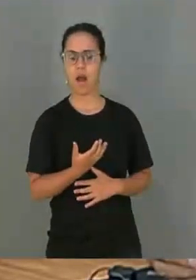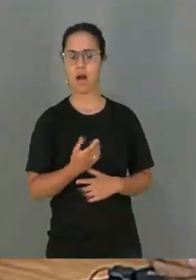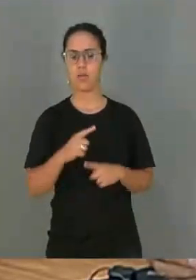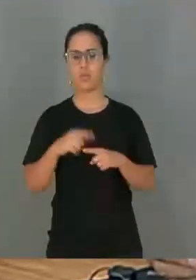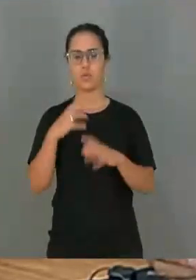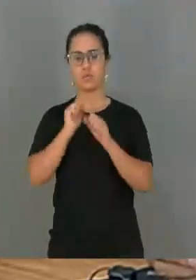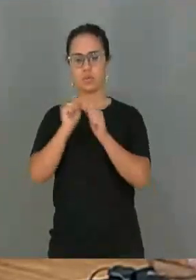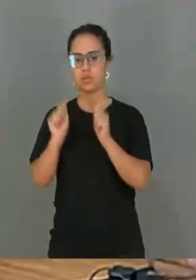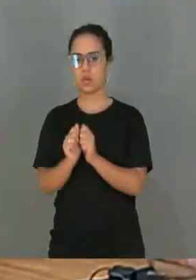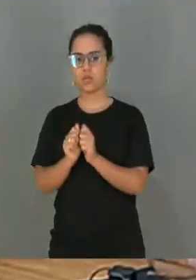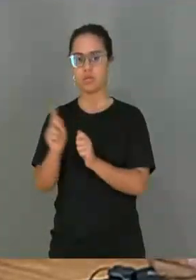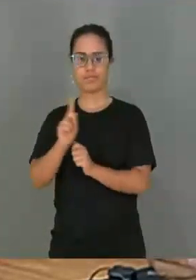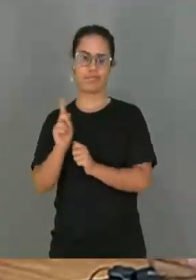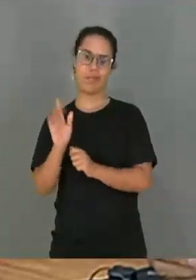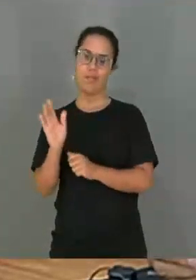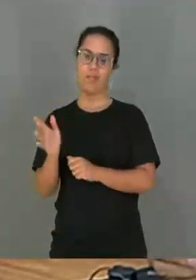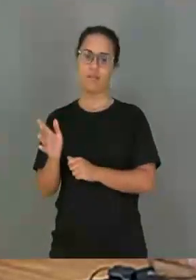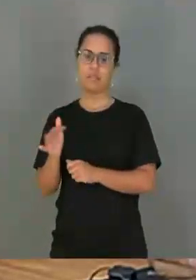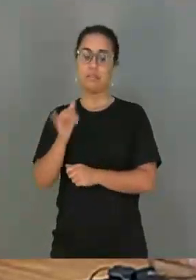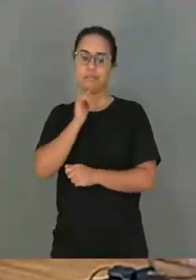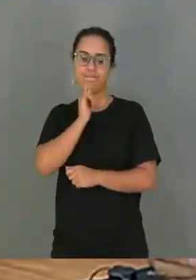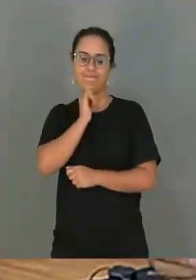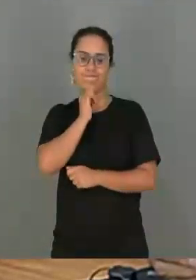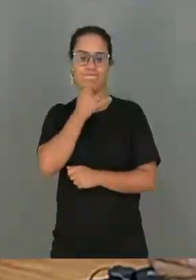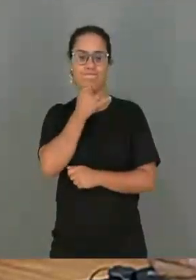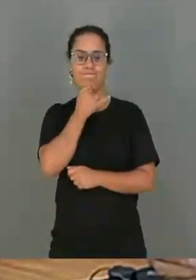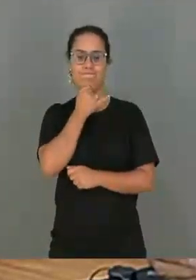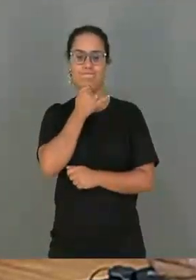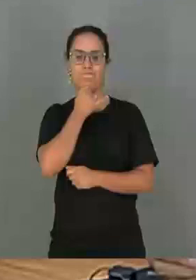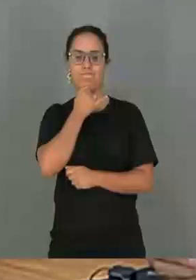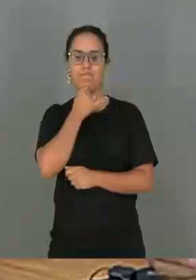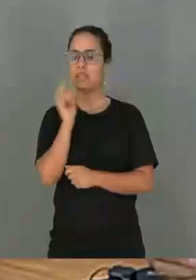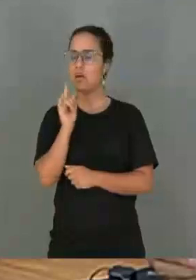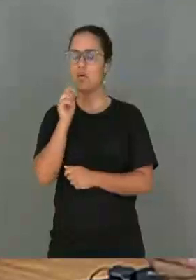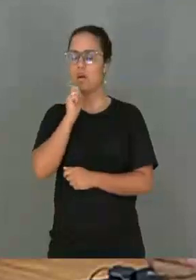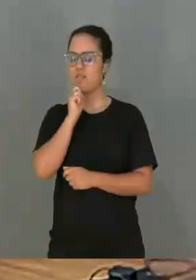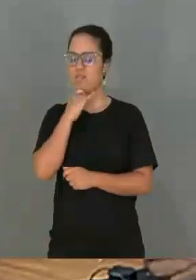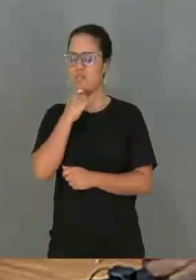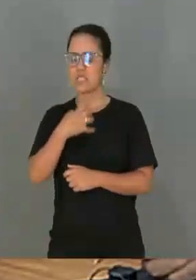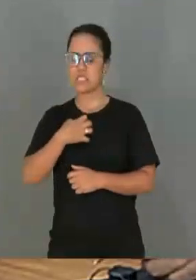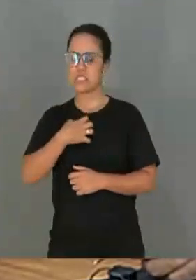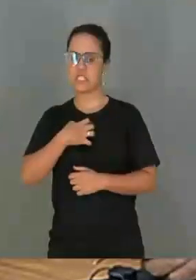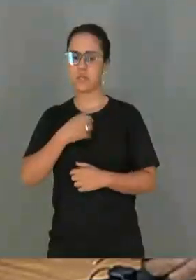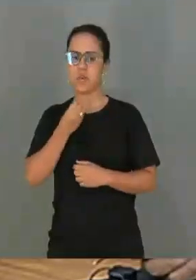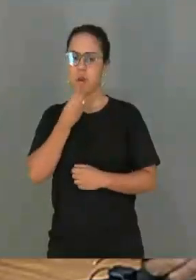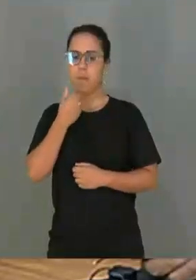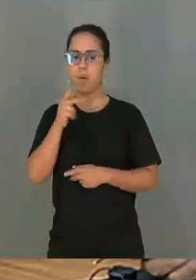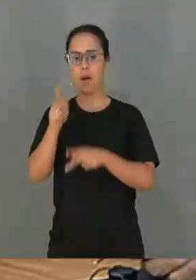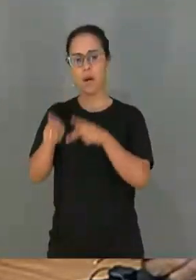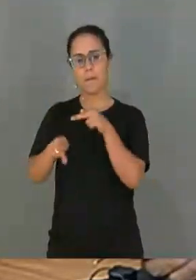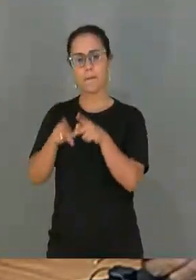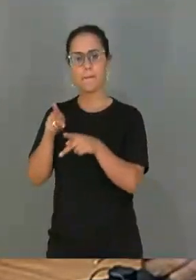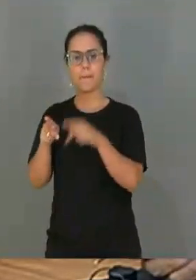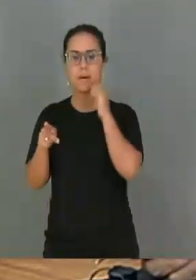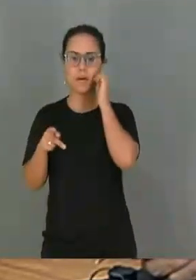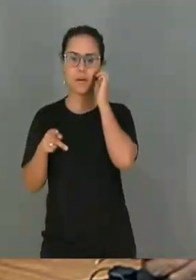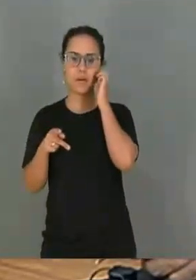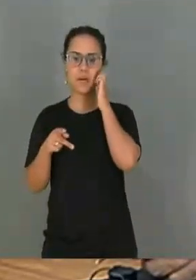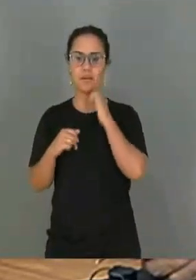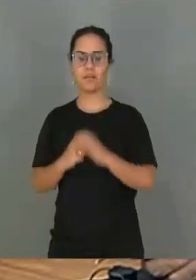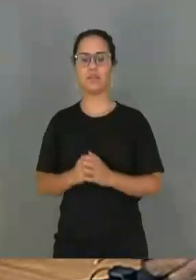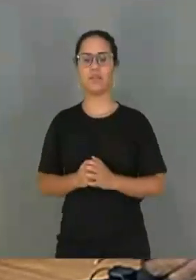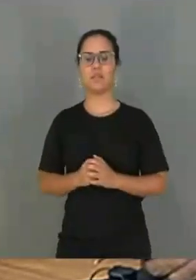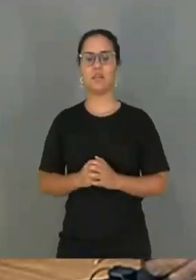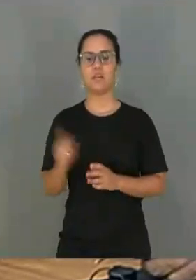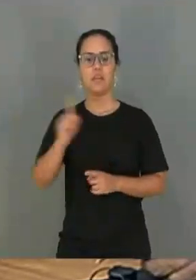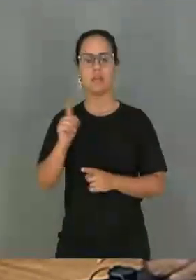esse sistema. Não é esse. Infelizmente, não é esse o sentimento de boa parte da nossa população,